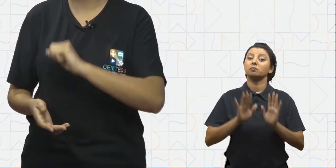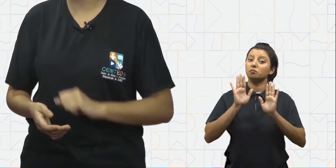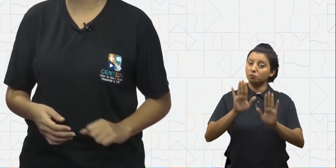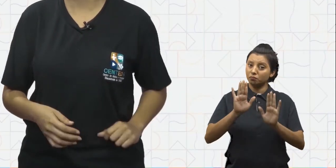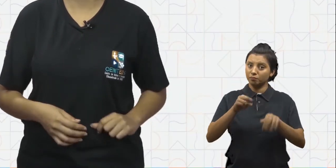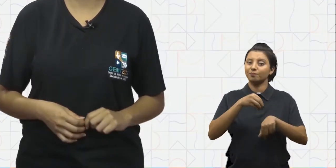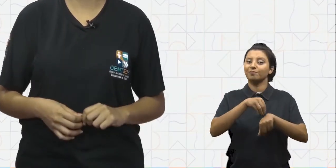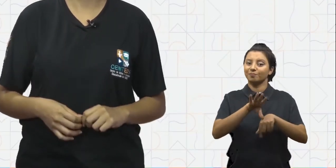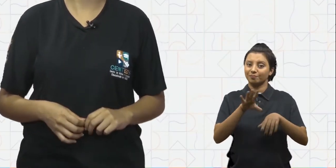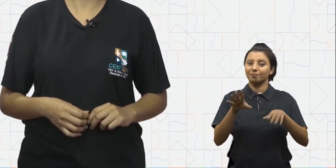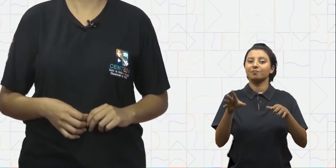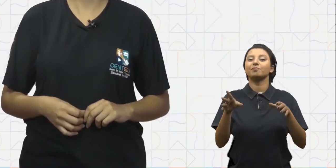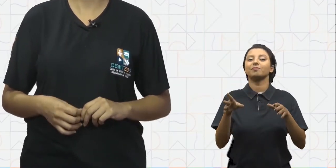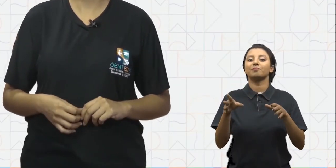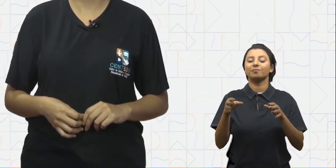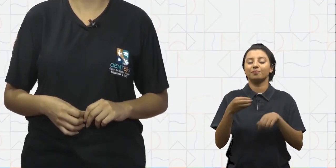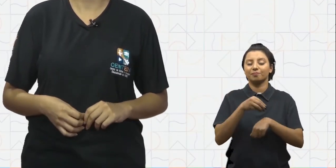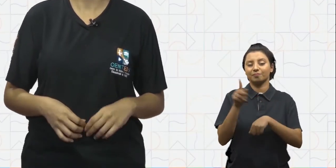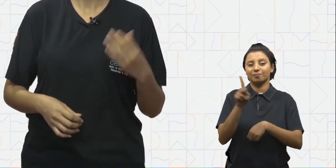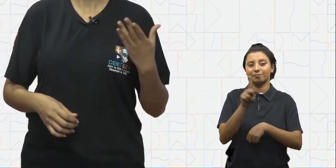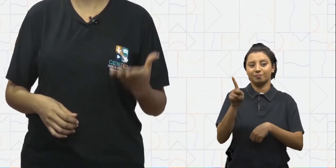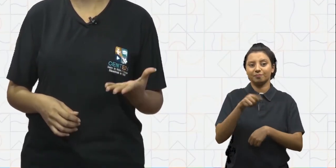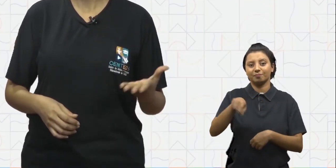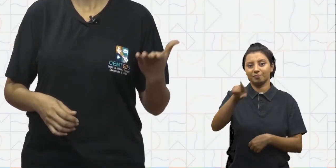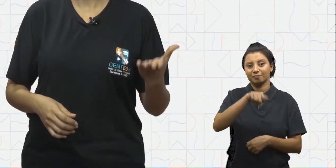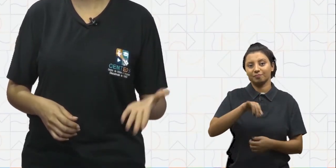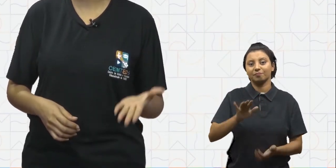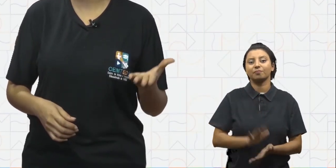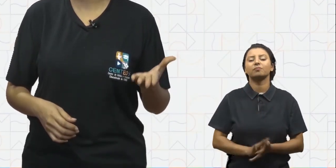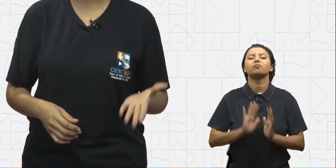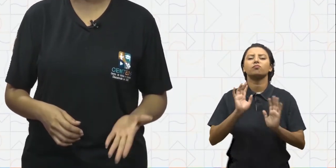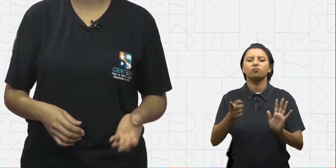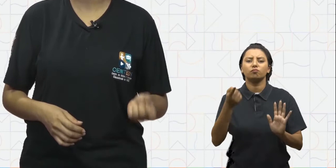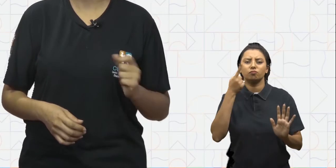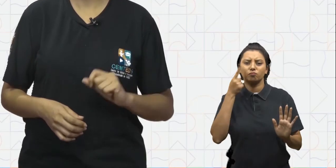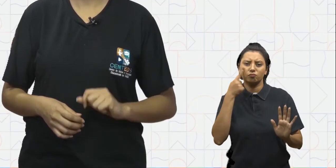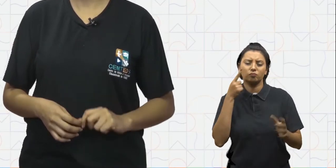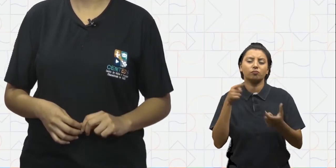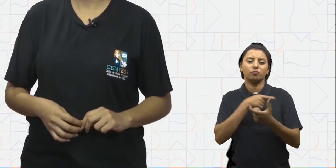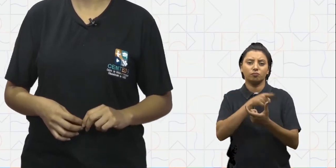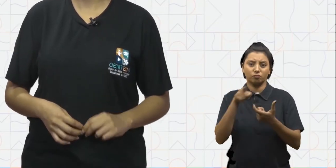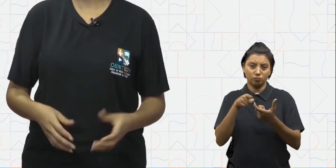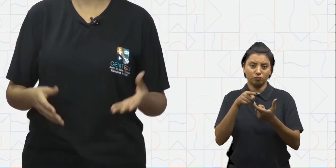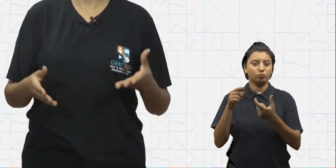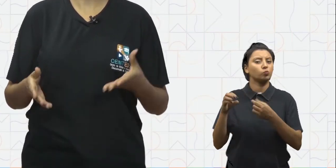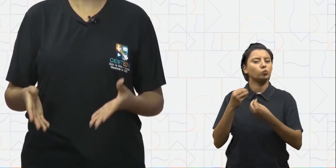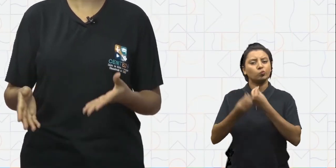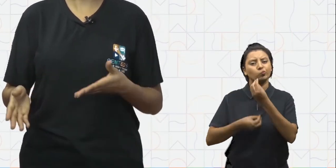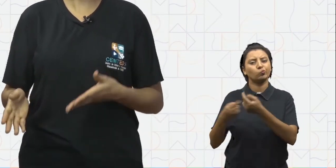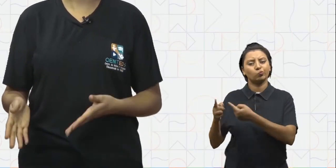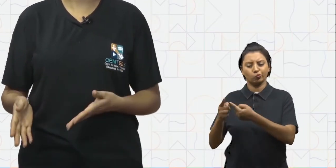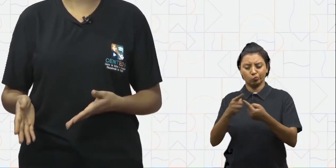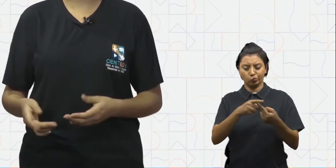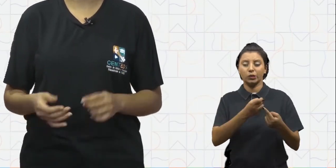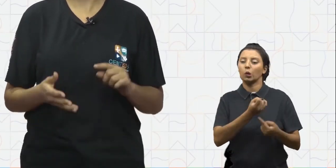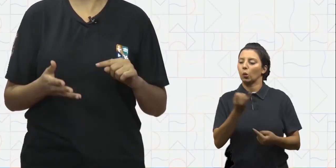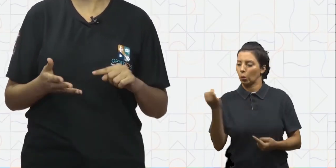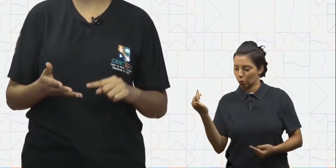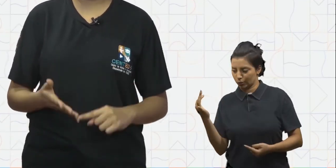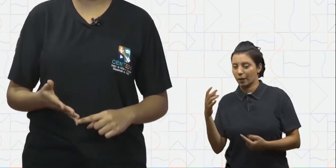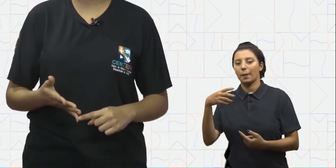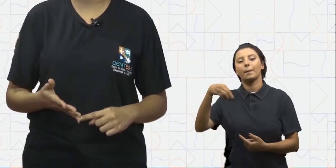Mais uma dica da professora Arícia para você. Bom, vimos que as palavras podem ser classificadas pelo número de